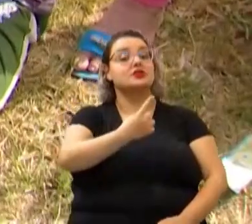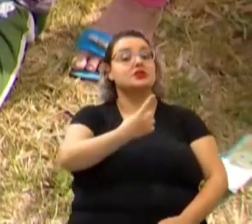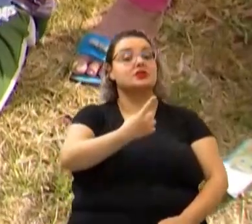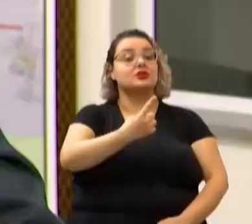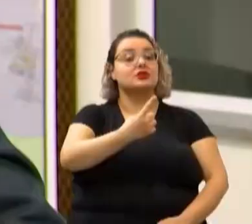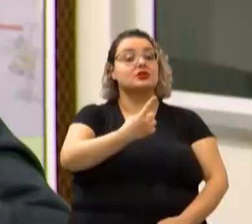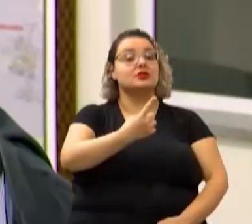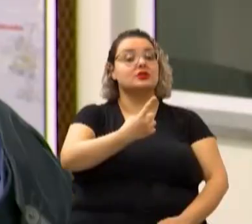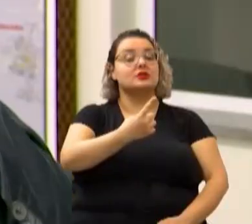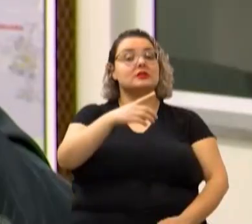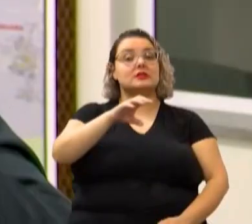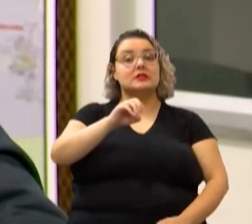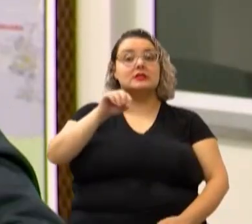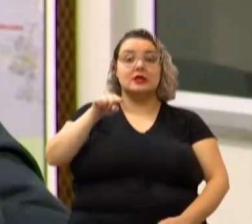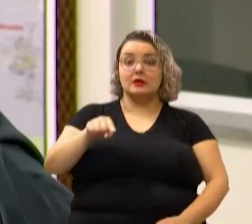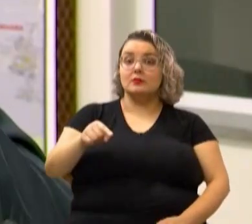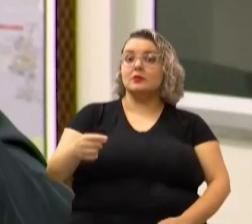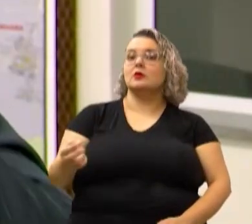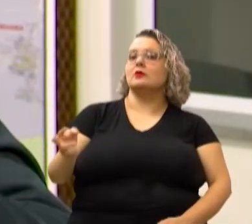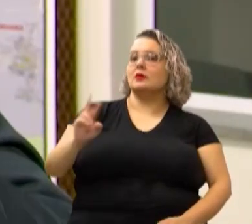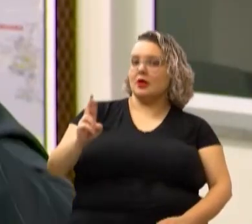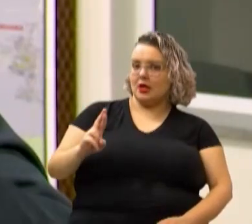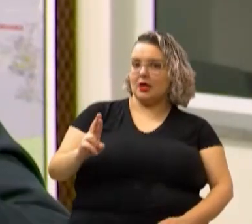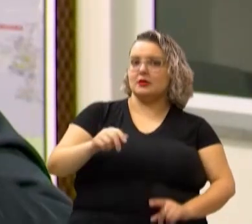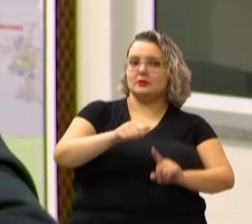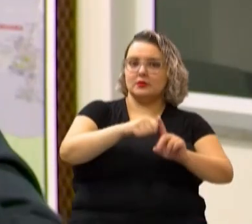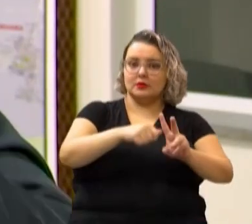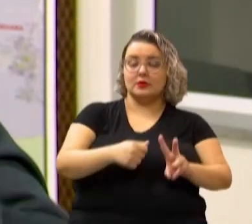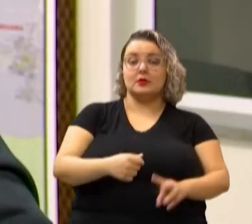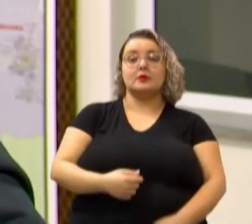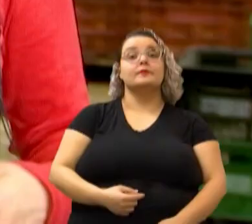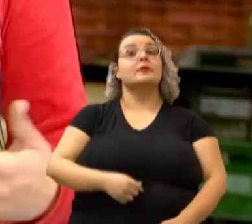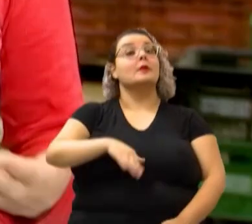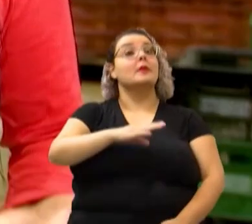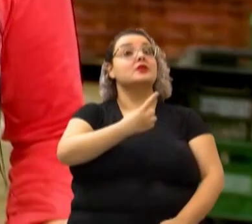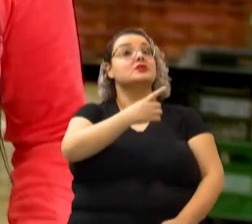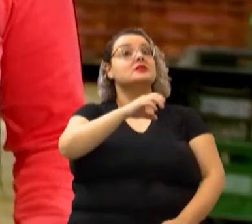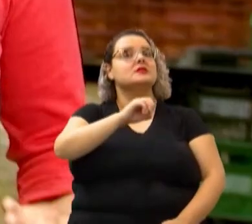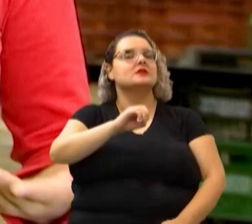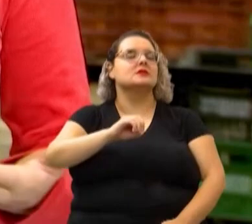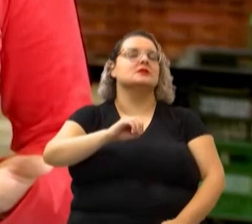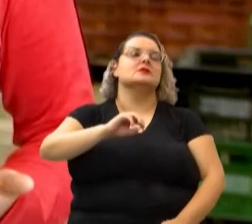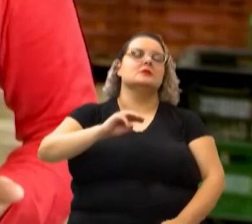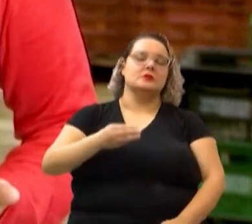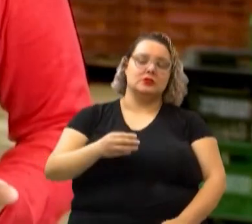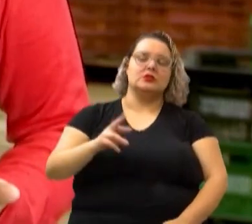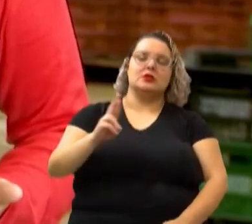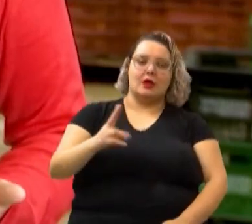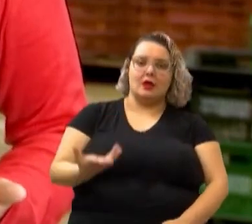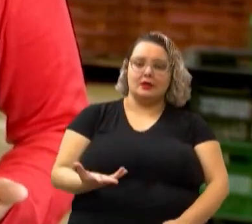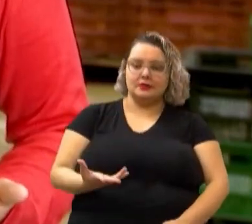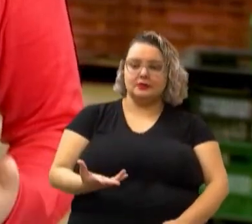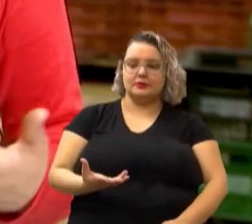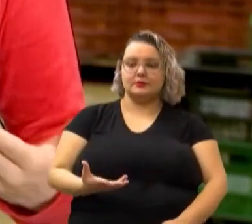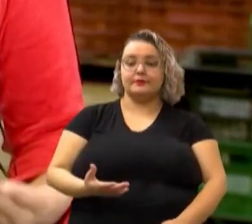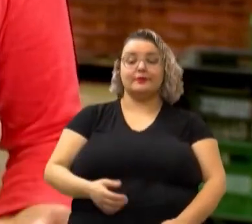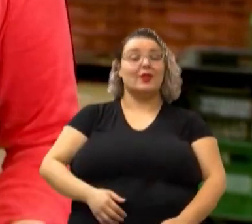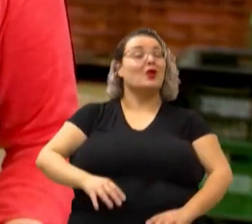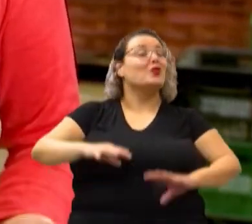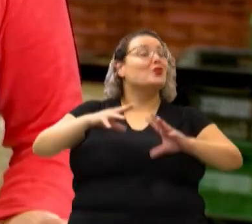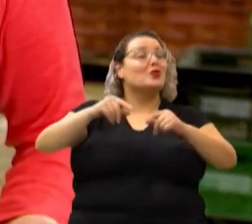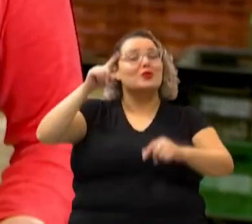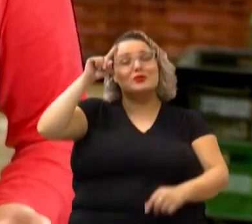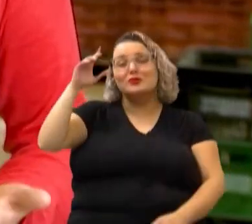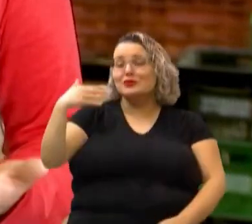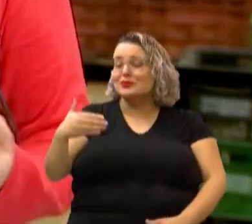reais mensalmente. Em 2022, repassou mais de 1 milhão e 200 mil reais. No mundo, são desperdiçadas toneladas de alimentos